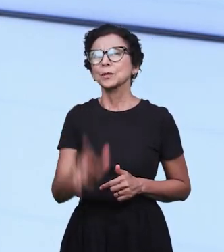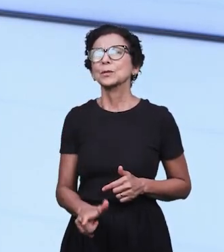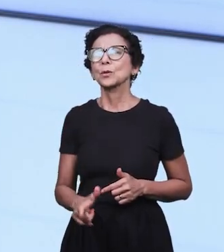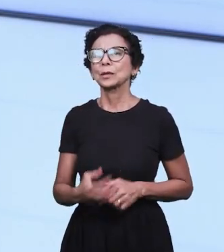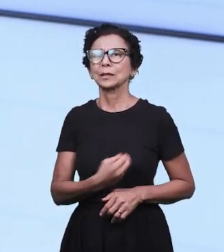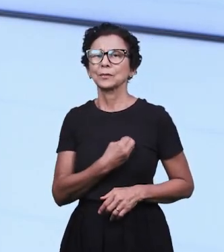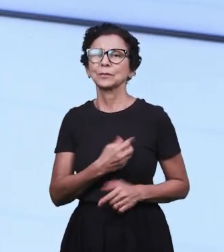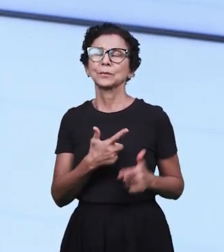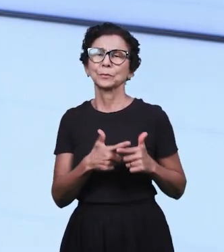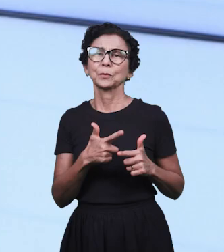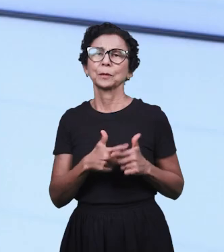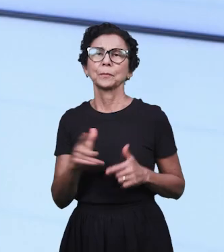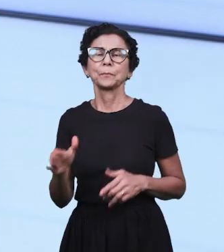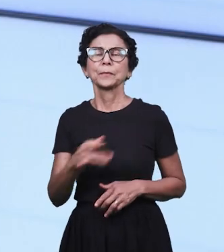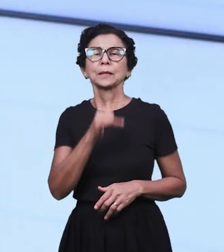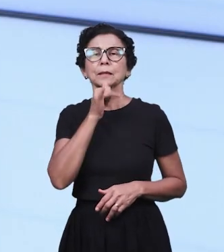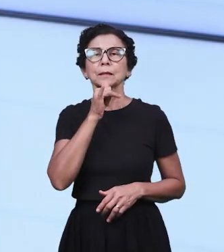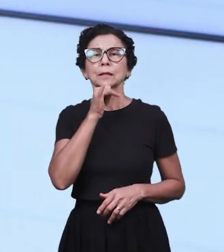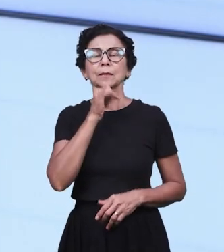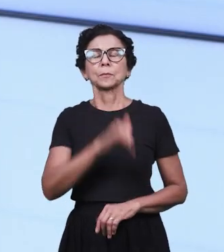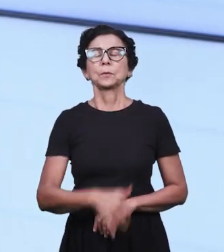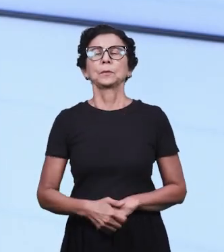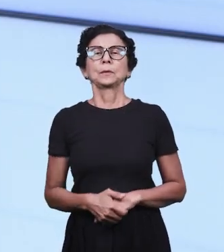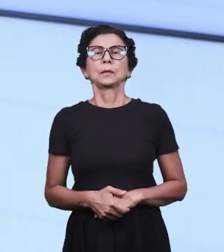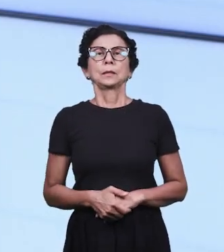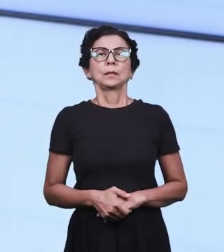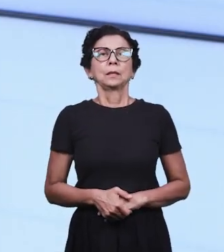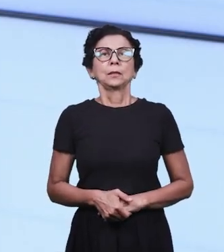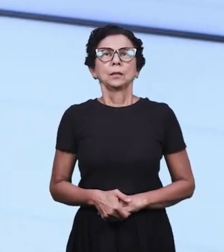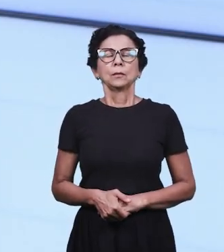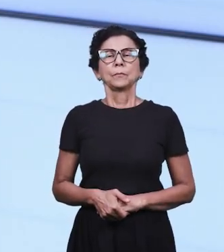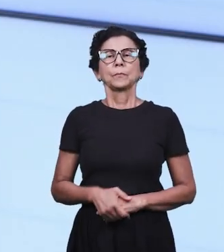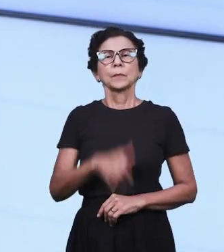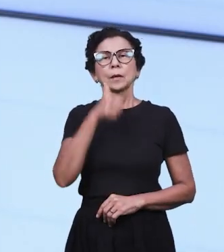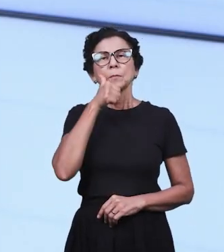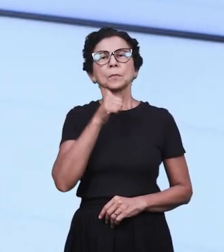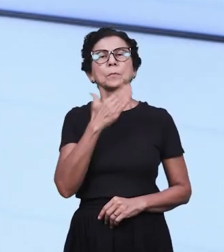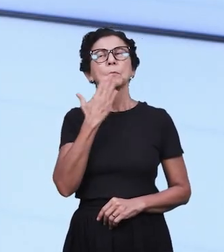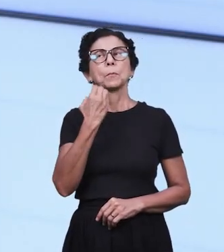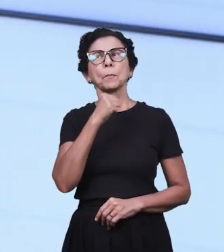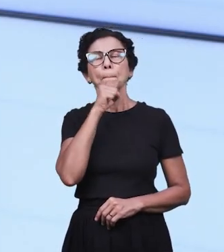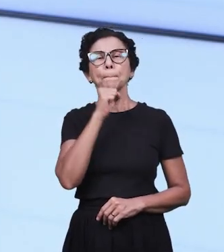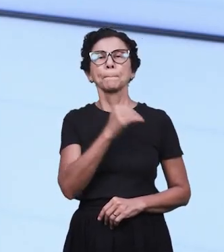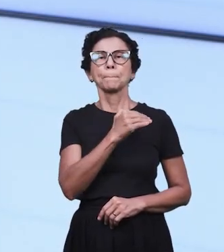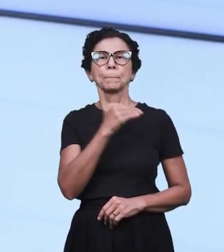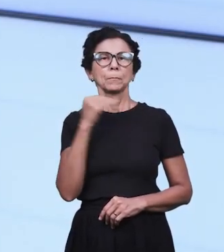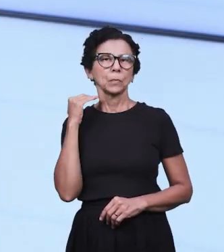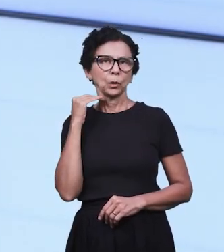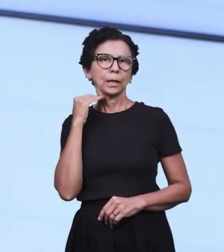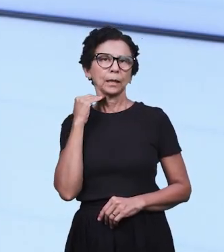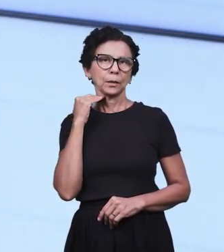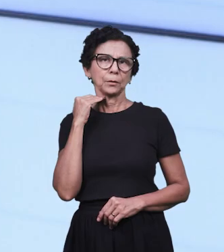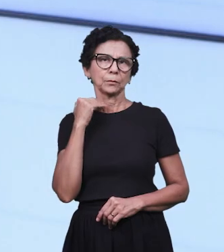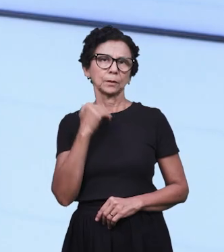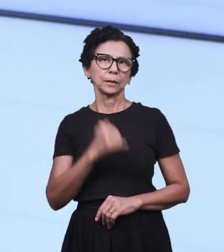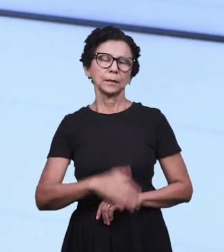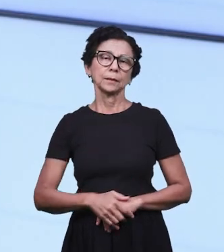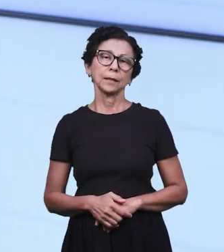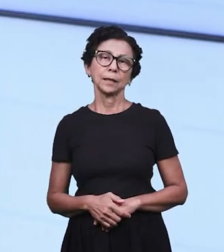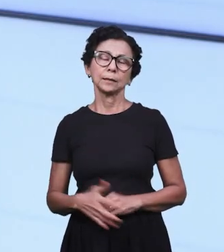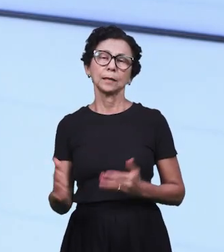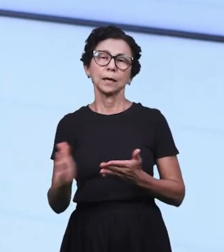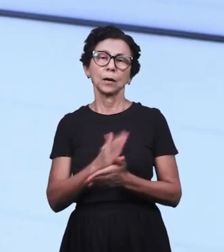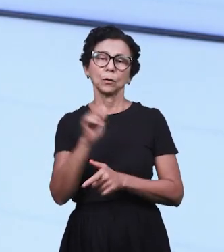Por exemplo, a pessoa, os pais faleceram, existem ali, né, alguns